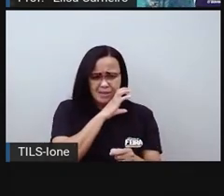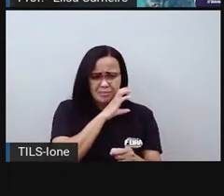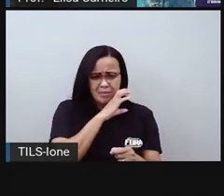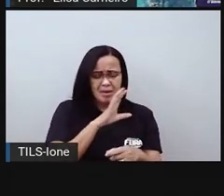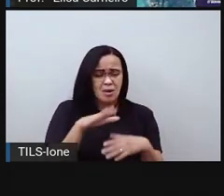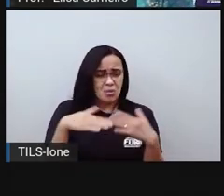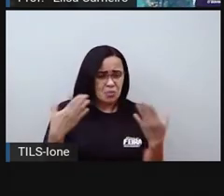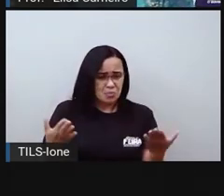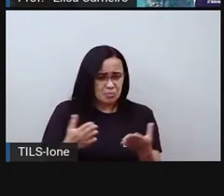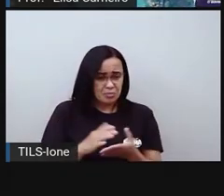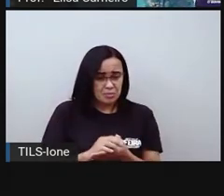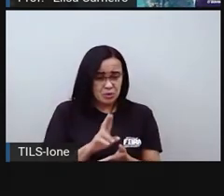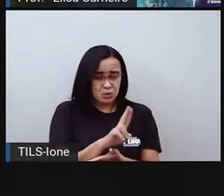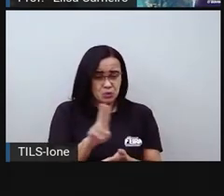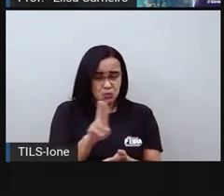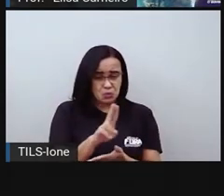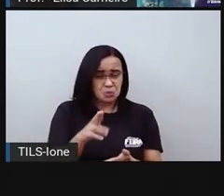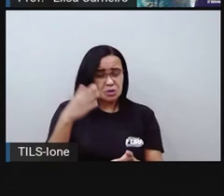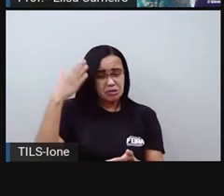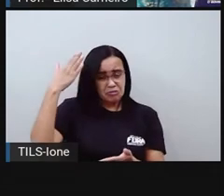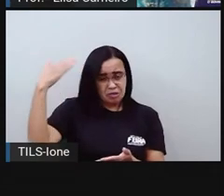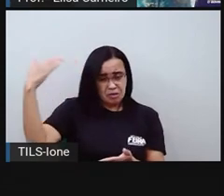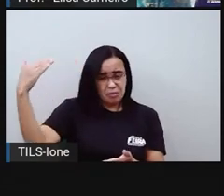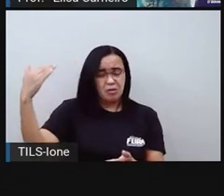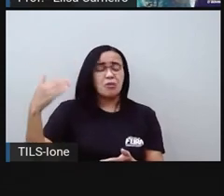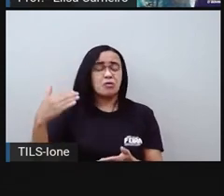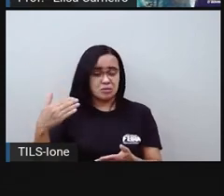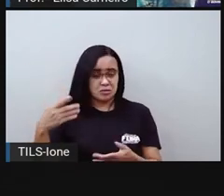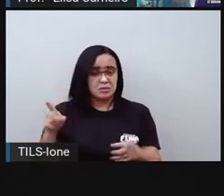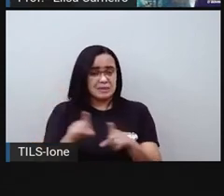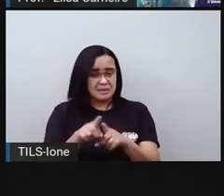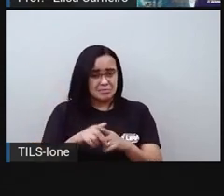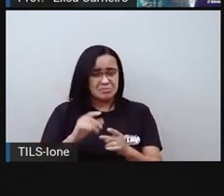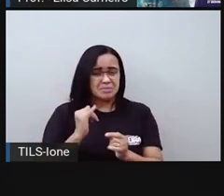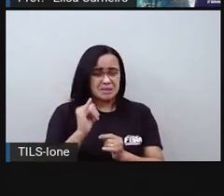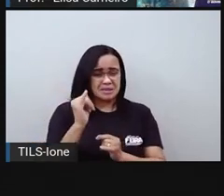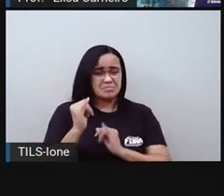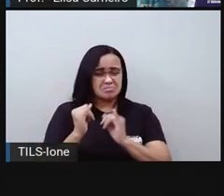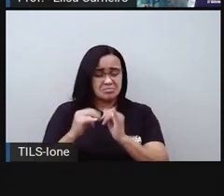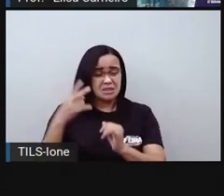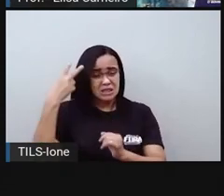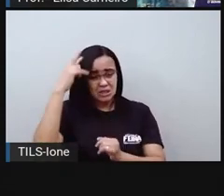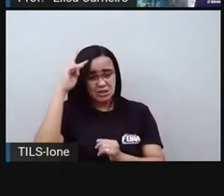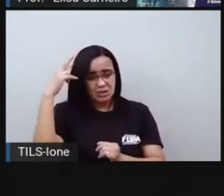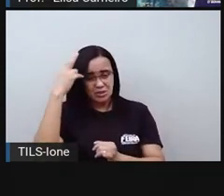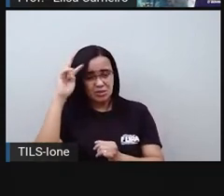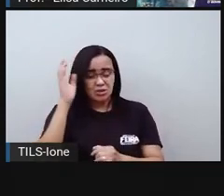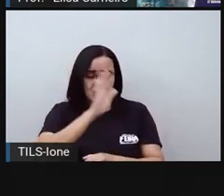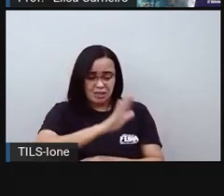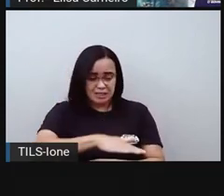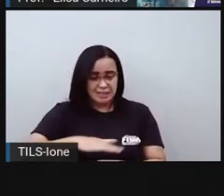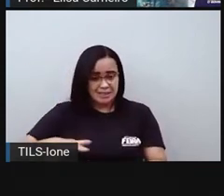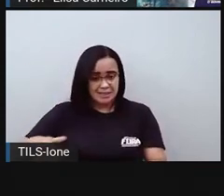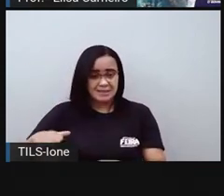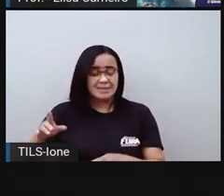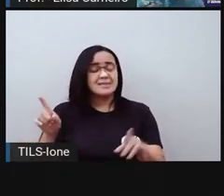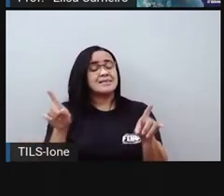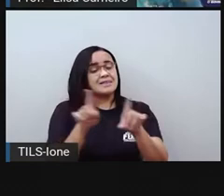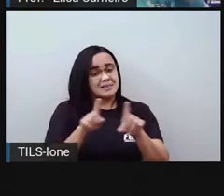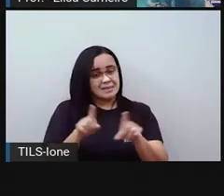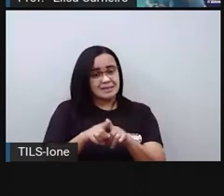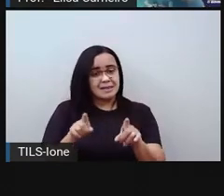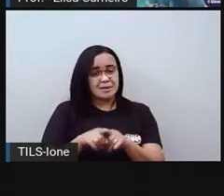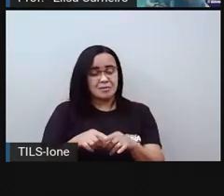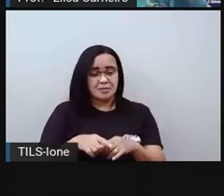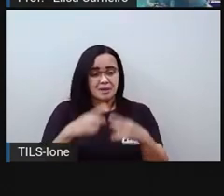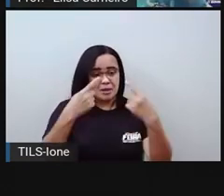é muito famoso em histórias infantis, em músicas, em cantigas de roda, é o nosso